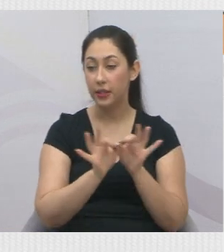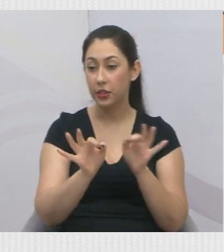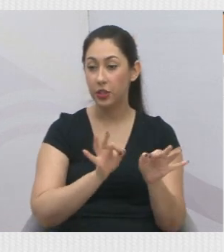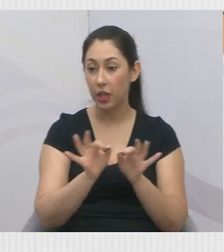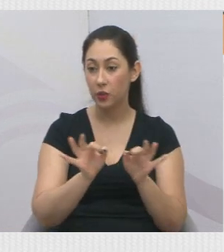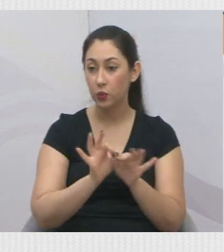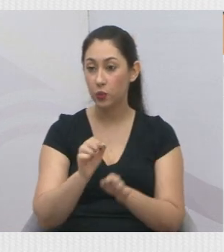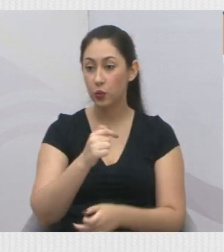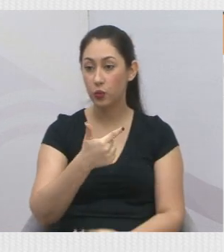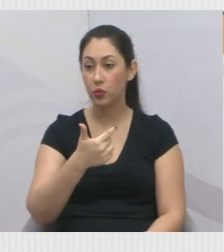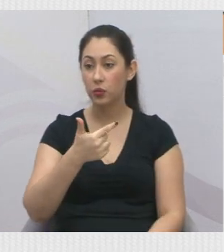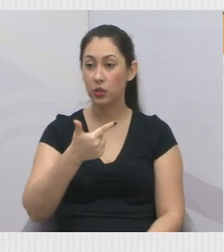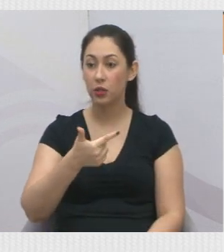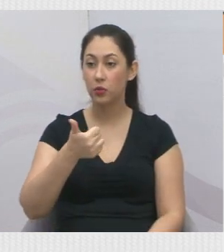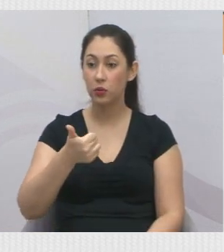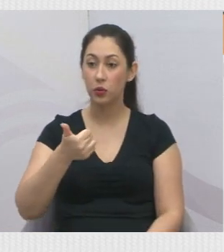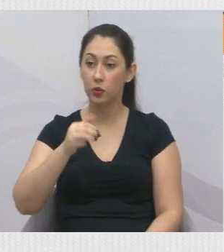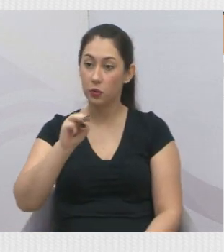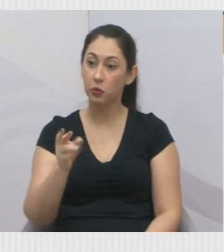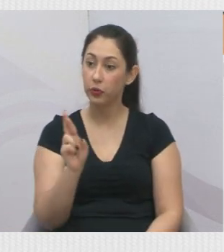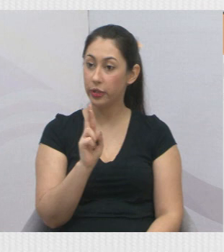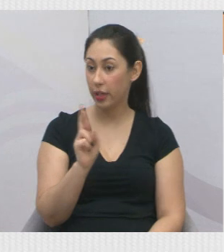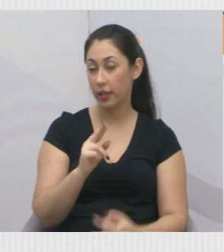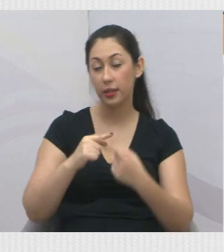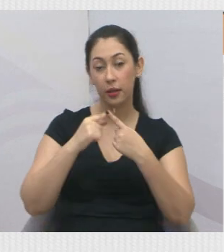211.907 de gastos orçamentários anuais e,